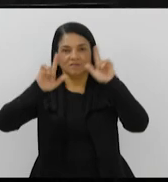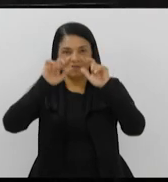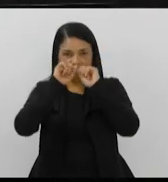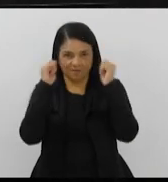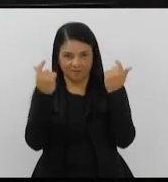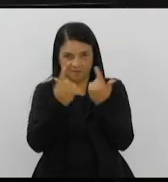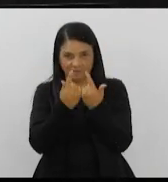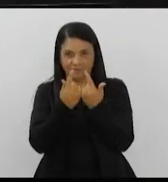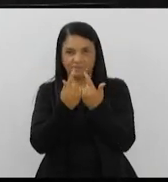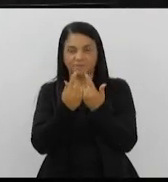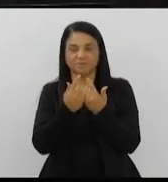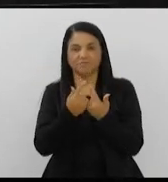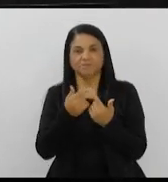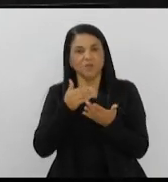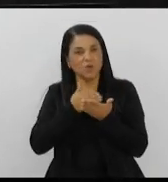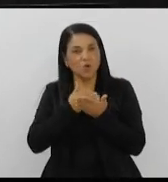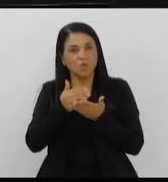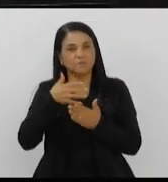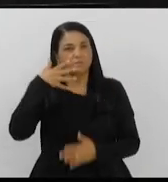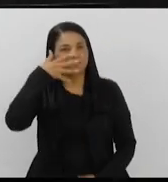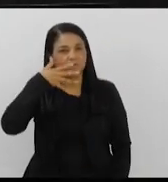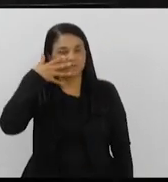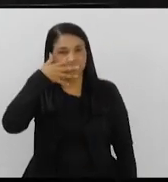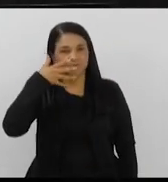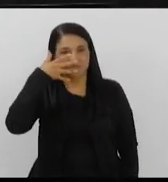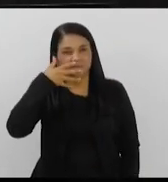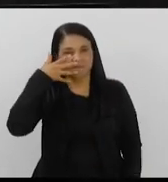Alerj. Eu quero começar meu discurso